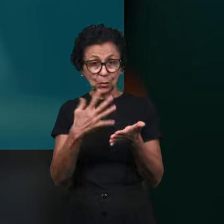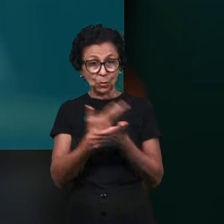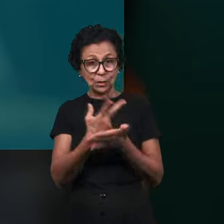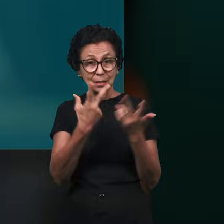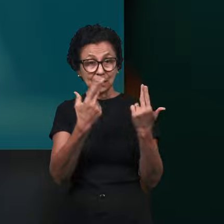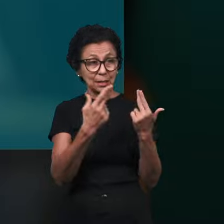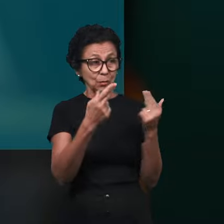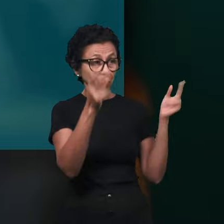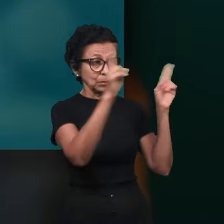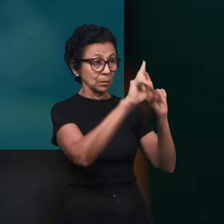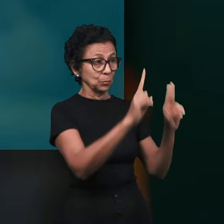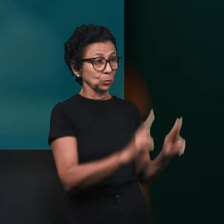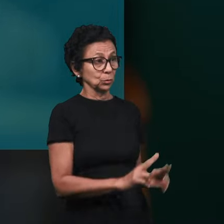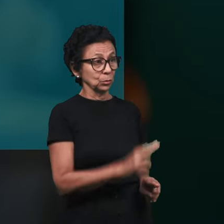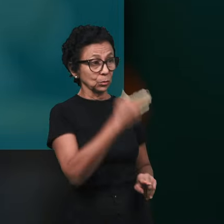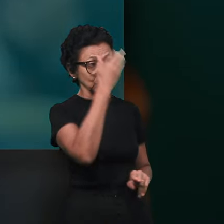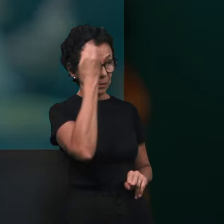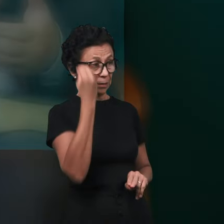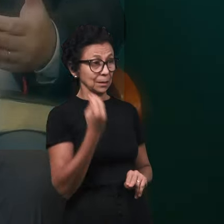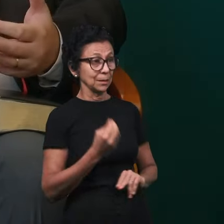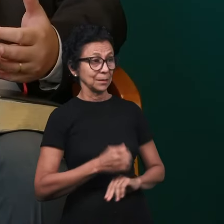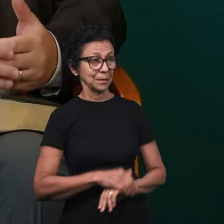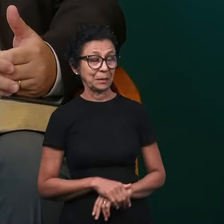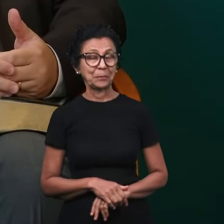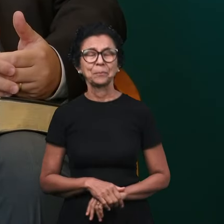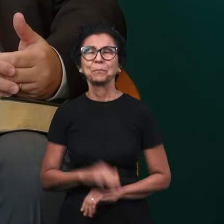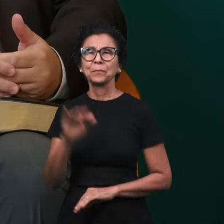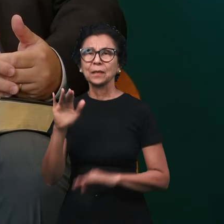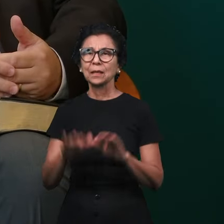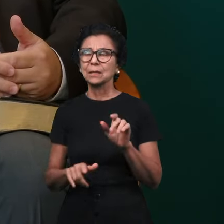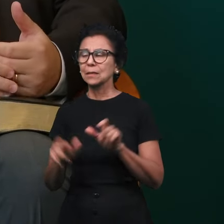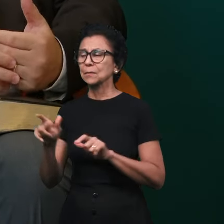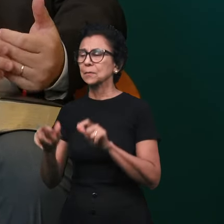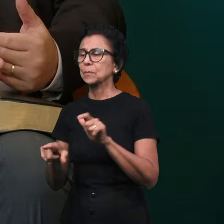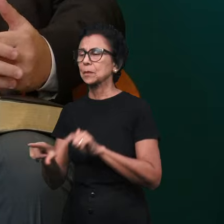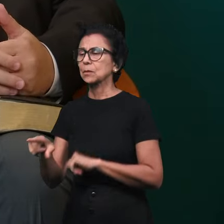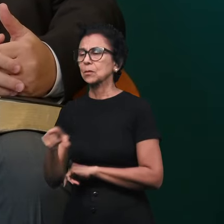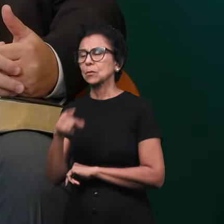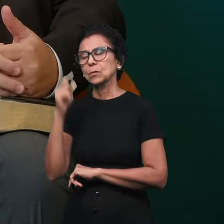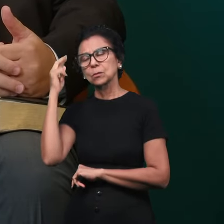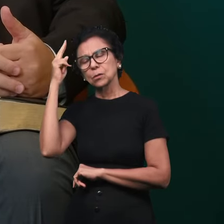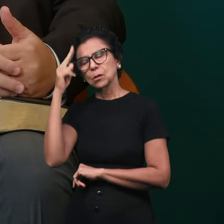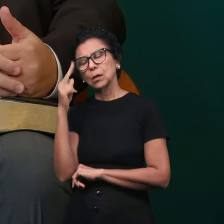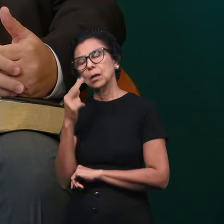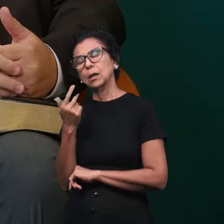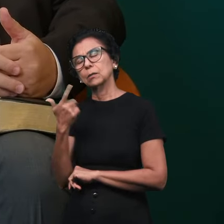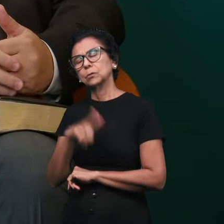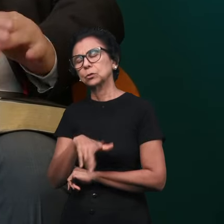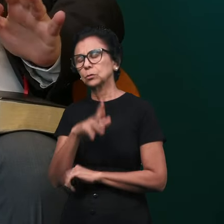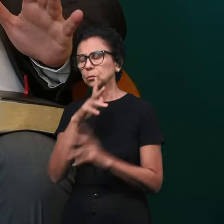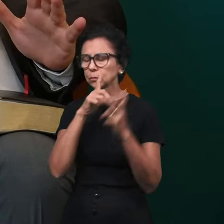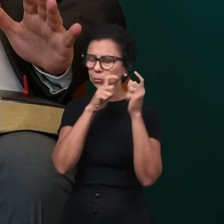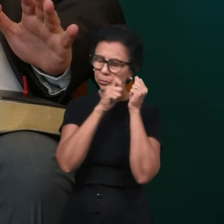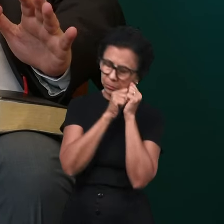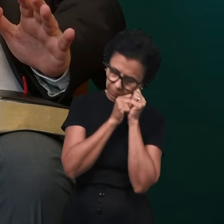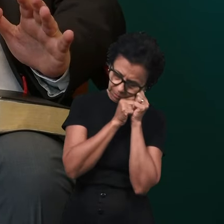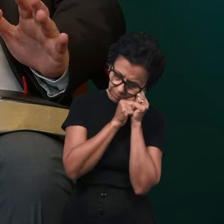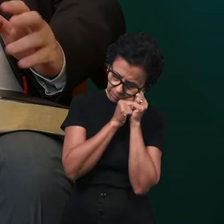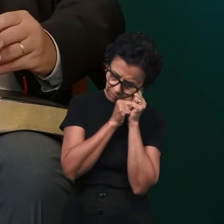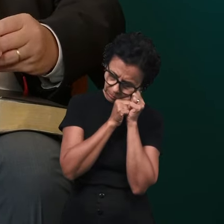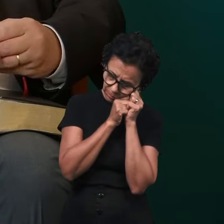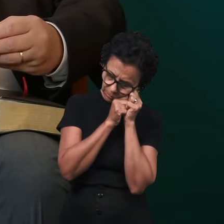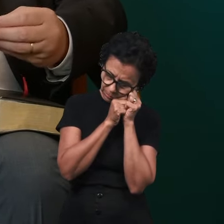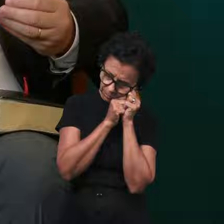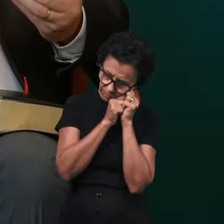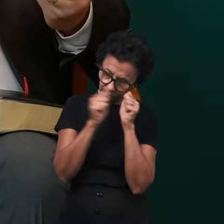com Nabucodonosor. Às vezes os membros, eles sonham alguma coisa, eu vou dormir mais um pouquinho aqui, e no outro dia não lembro. E